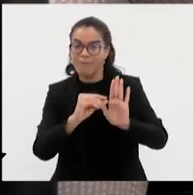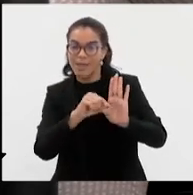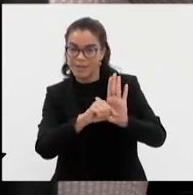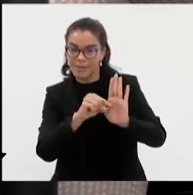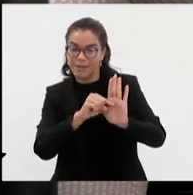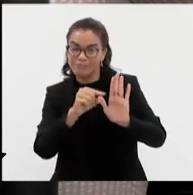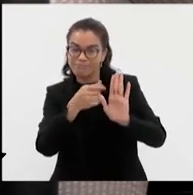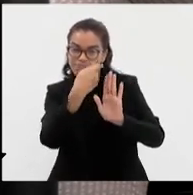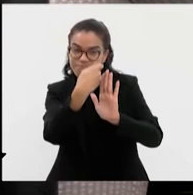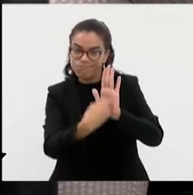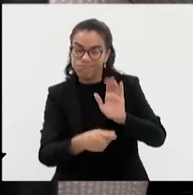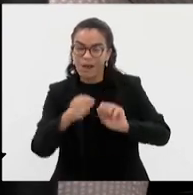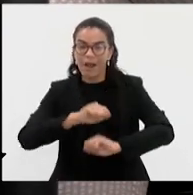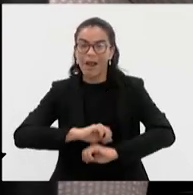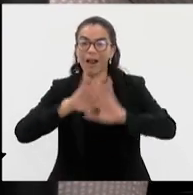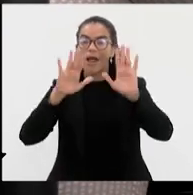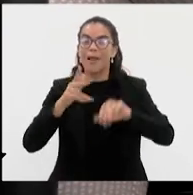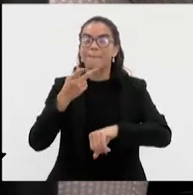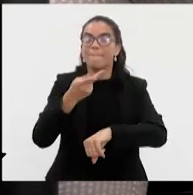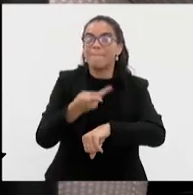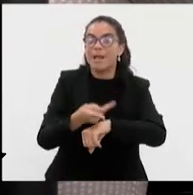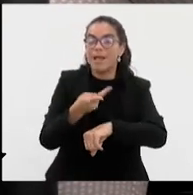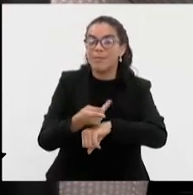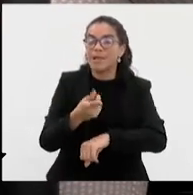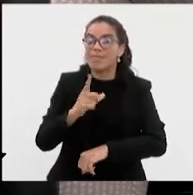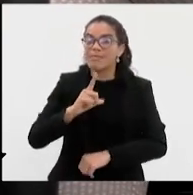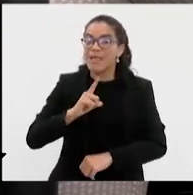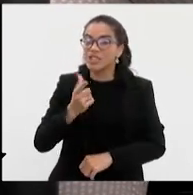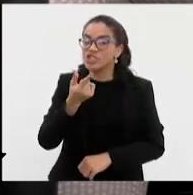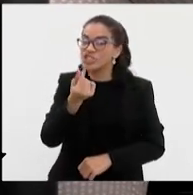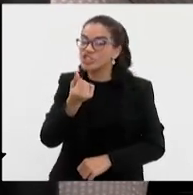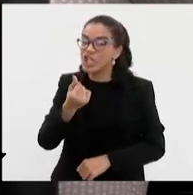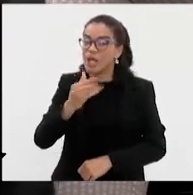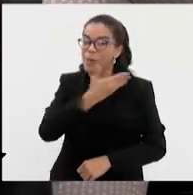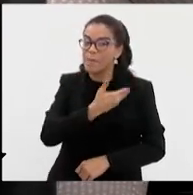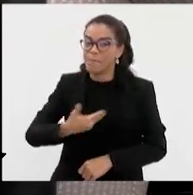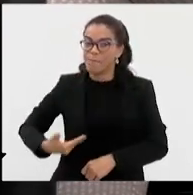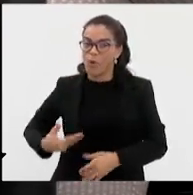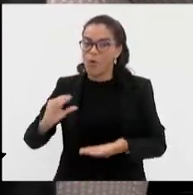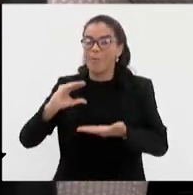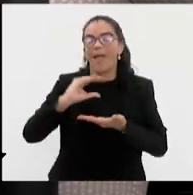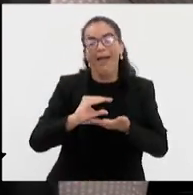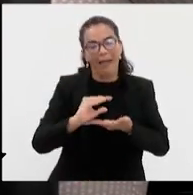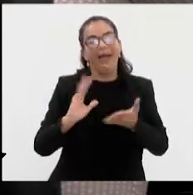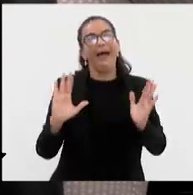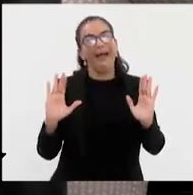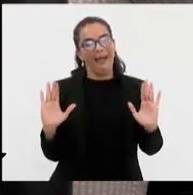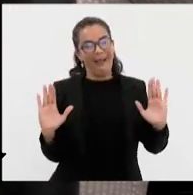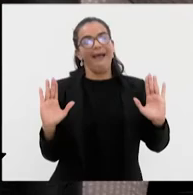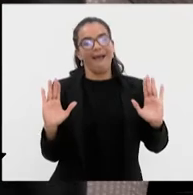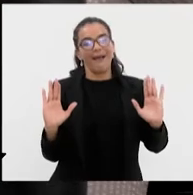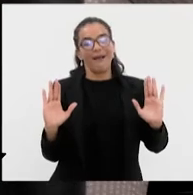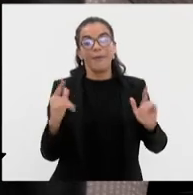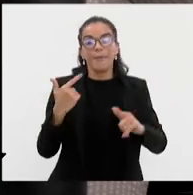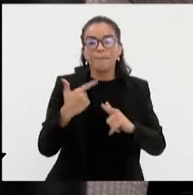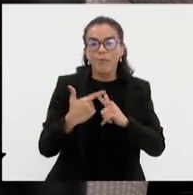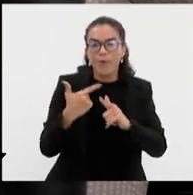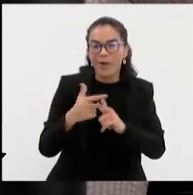claro premiação que envolve recursos públicos. É, porque aí fica isso. Absolutamente... Porque até